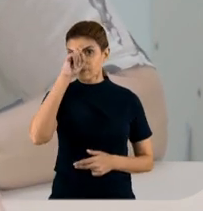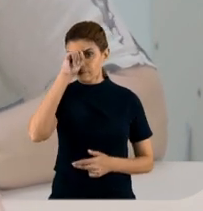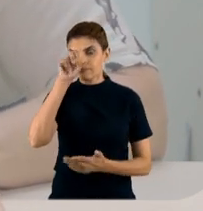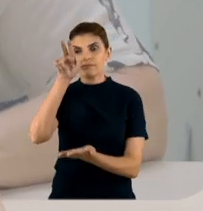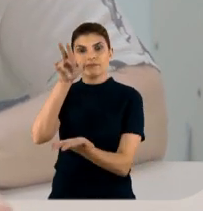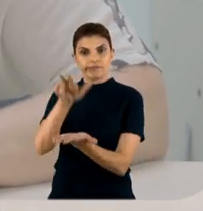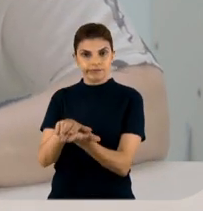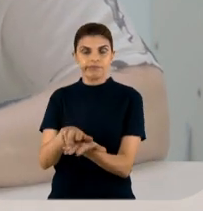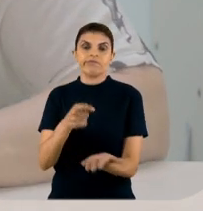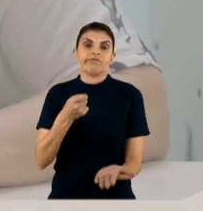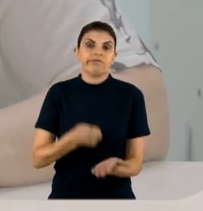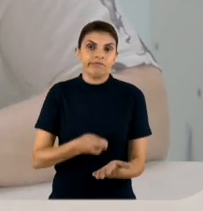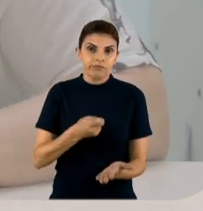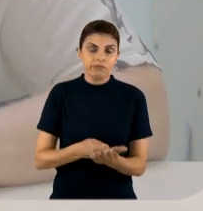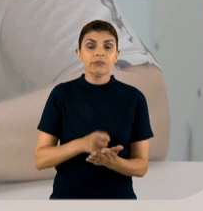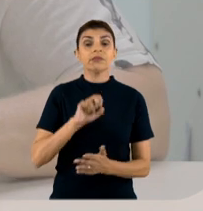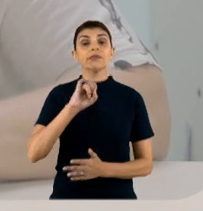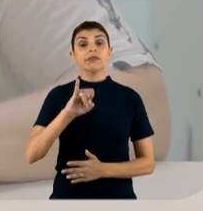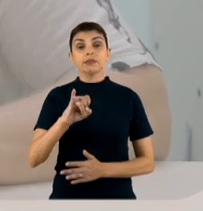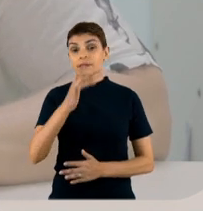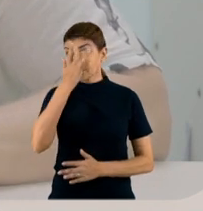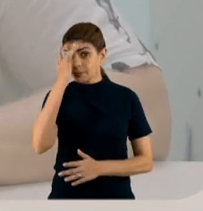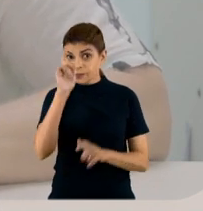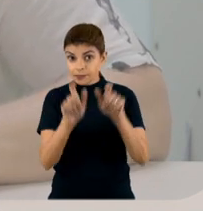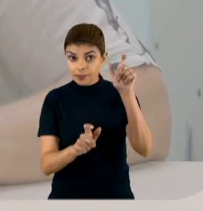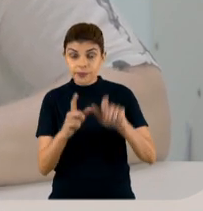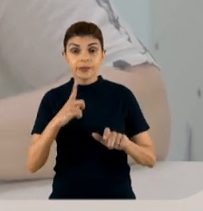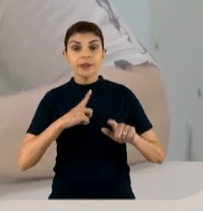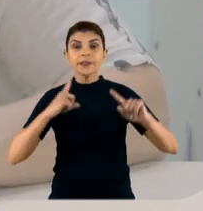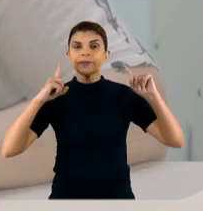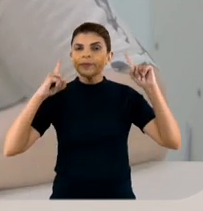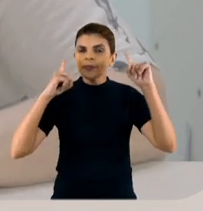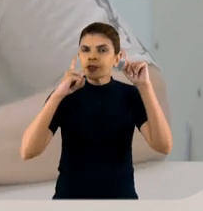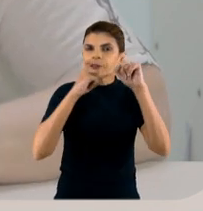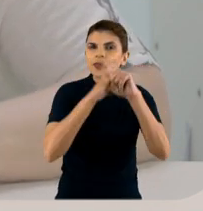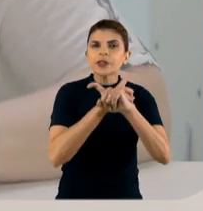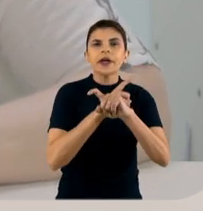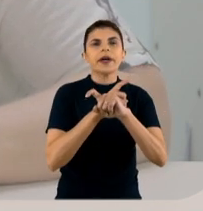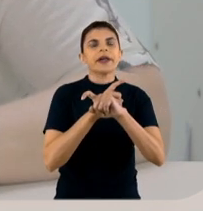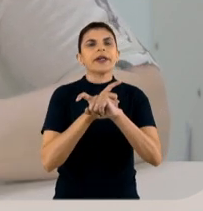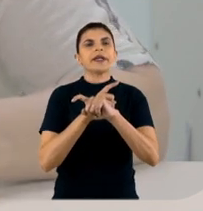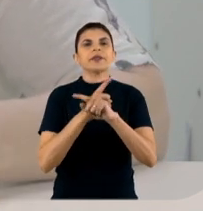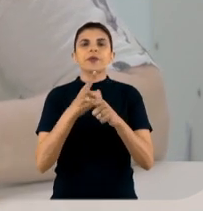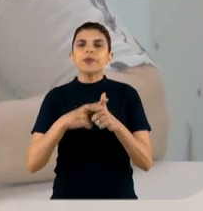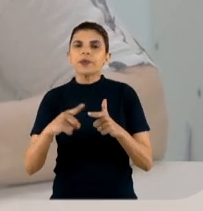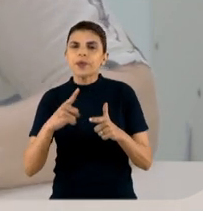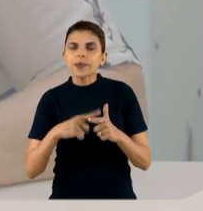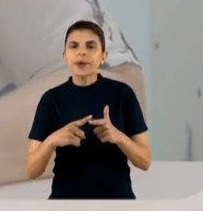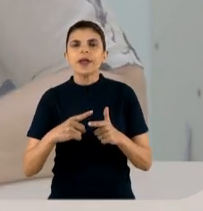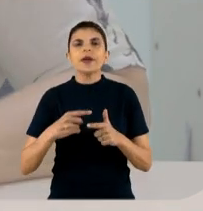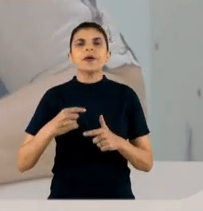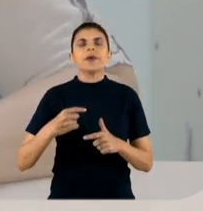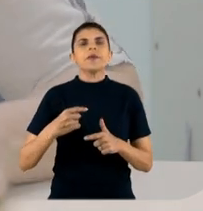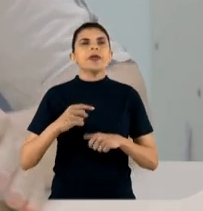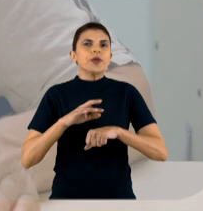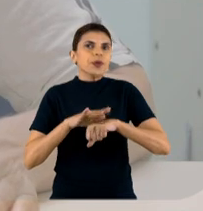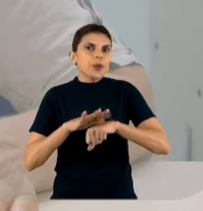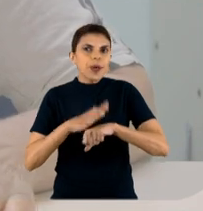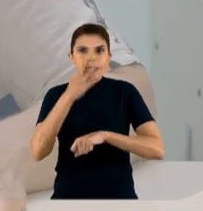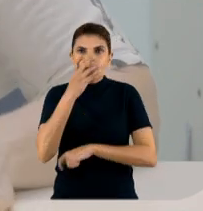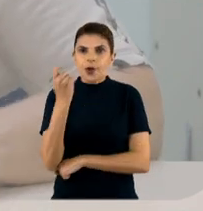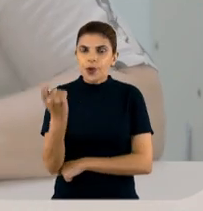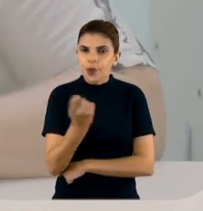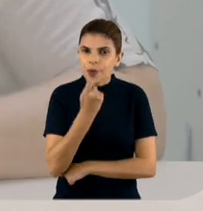internação é se a pessoa tem alguma disfunção alguma comorbidade alguma doença